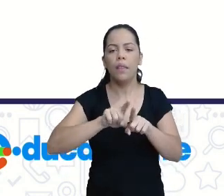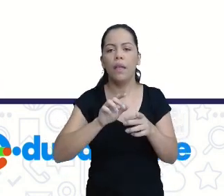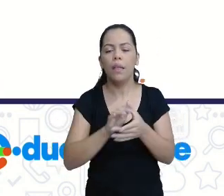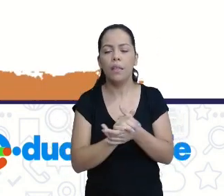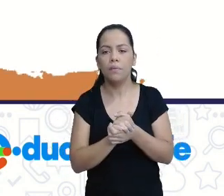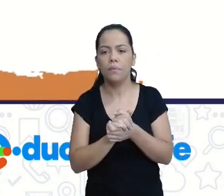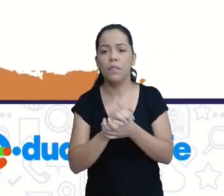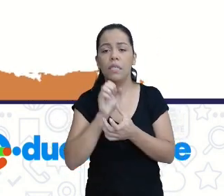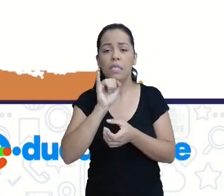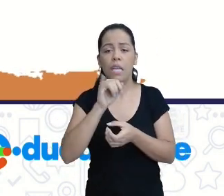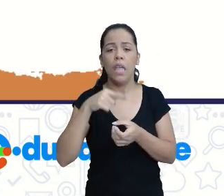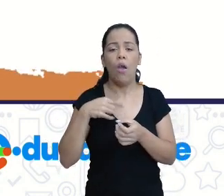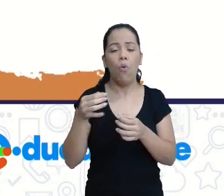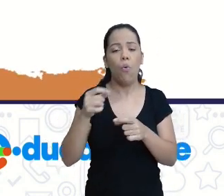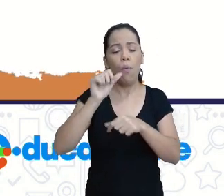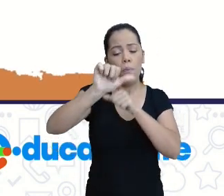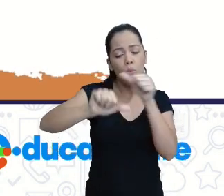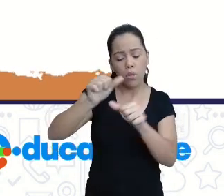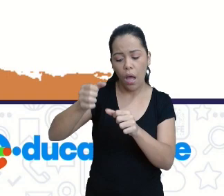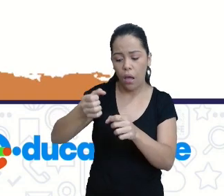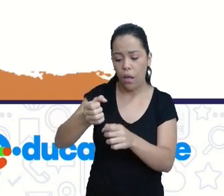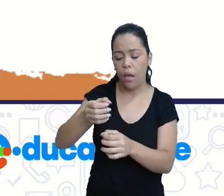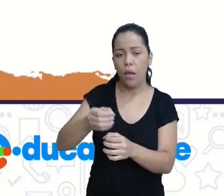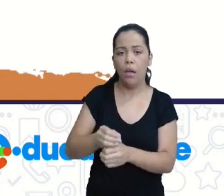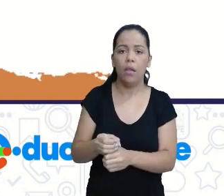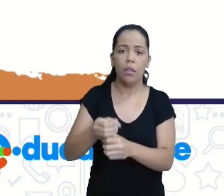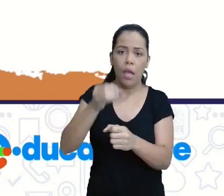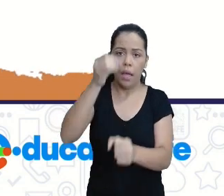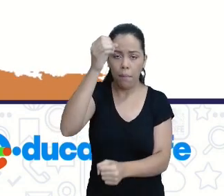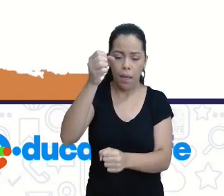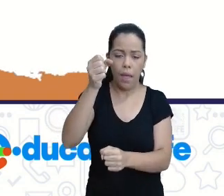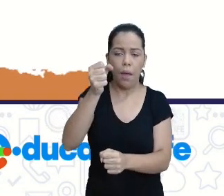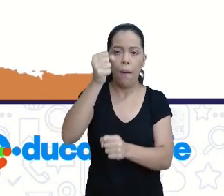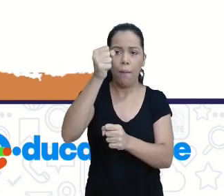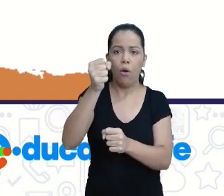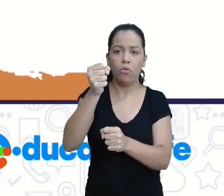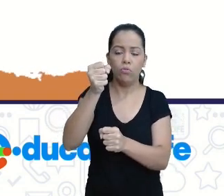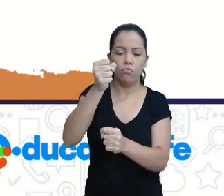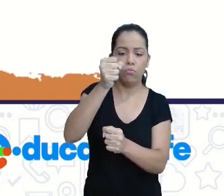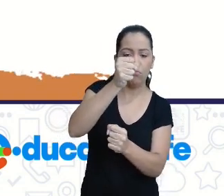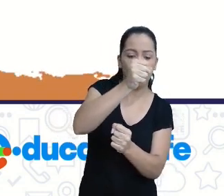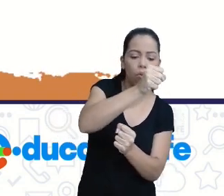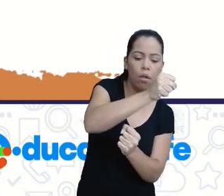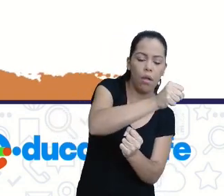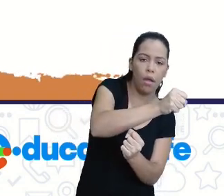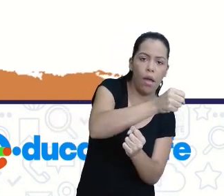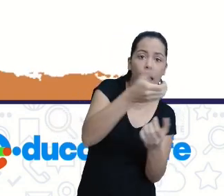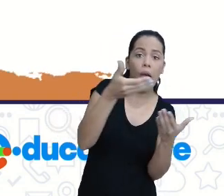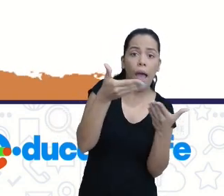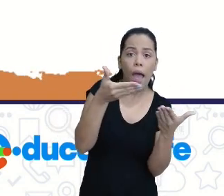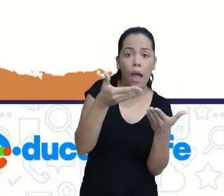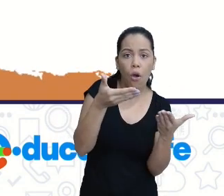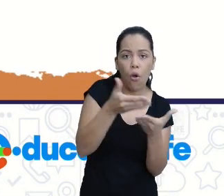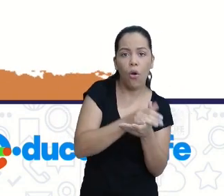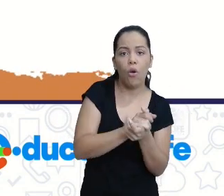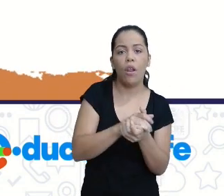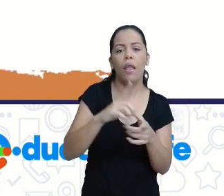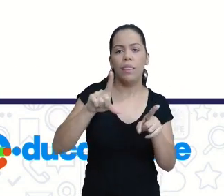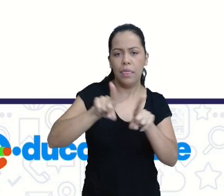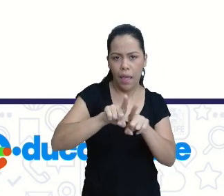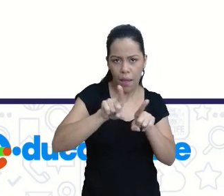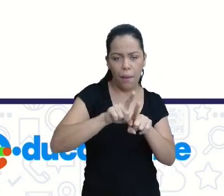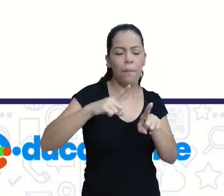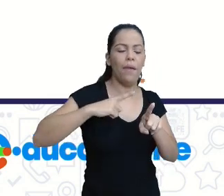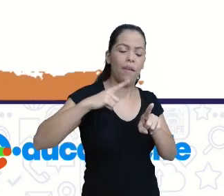eu colocar em outras posições, certo? Eu vou colocar em 2, colocando para esse lado agora, eu também vou gerar